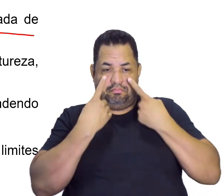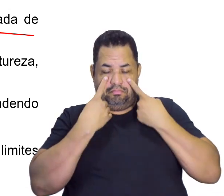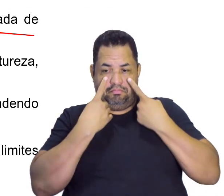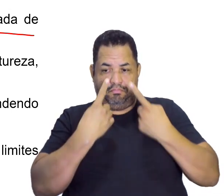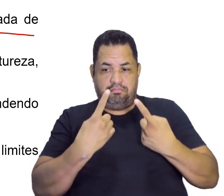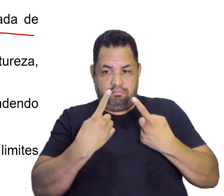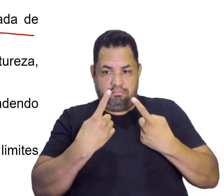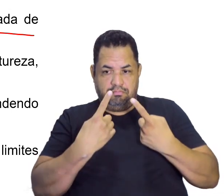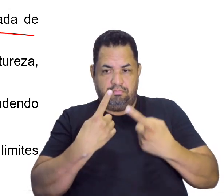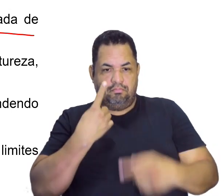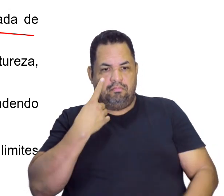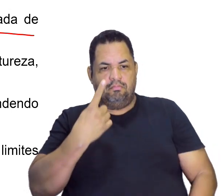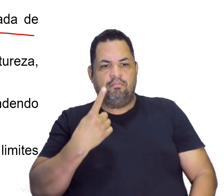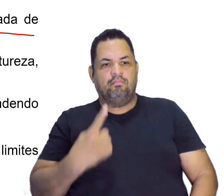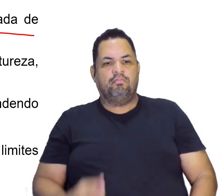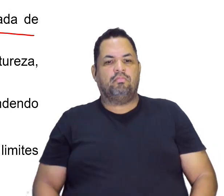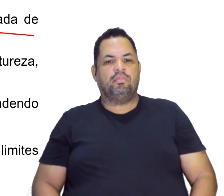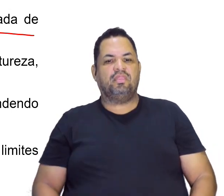aí para poder